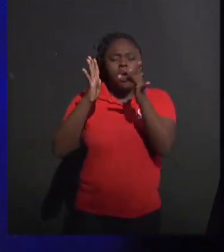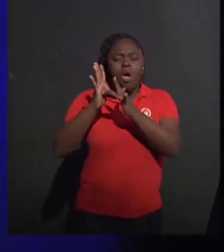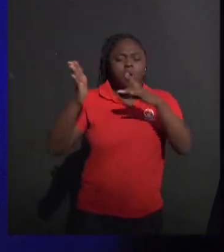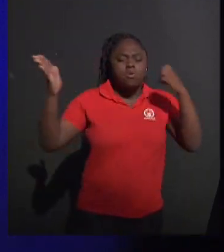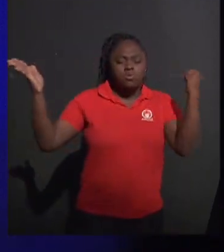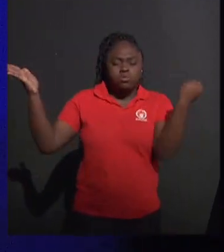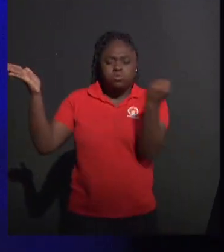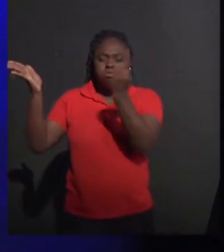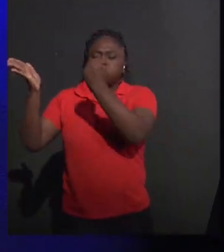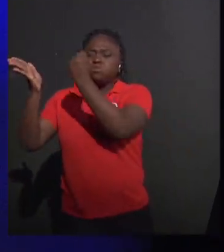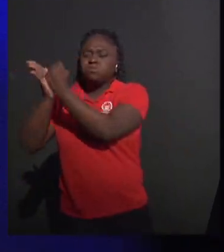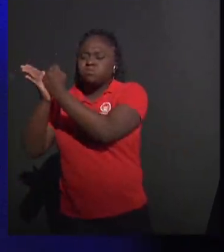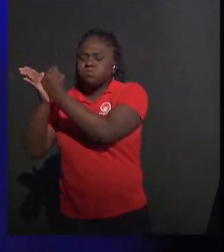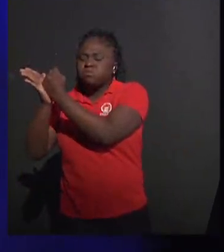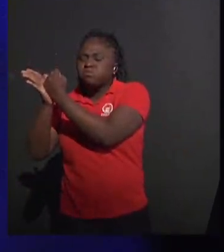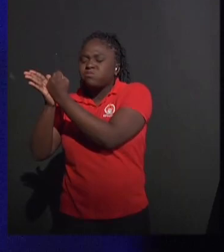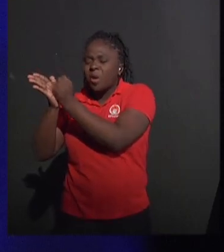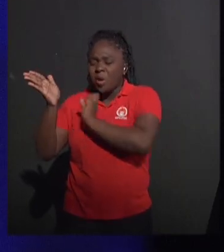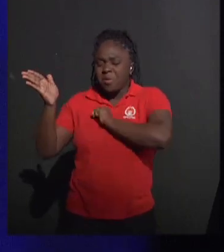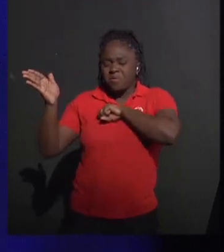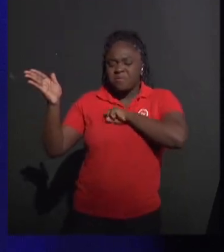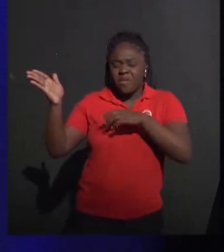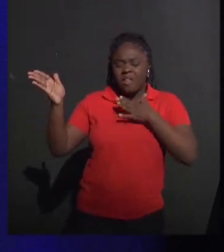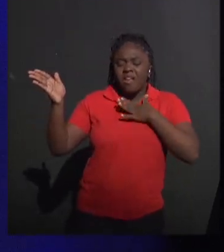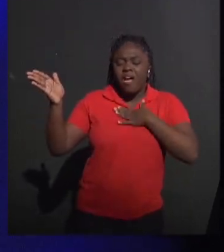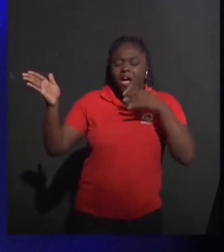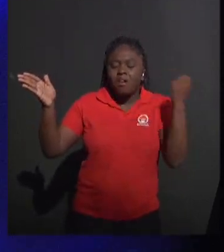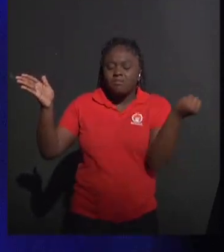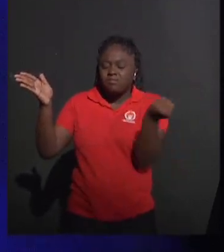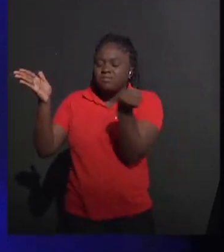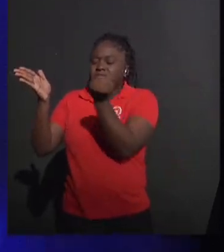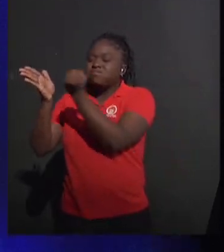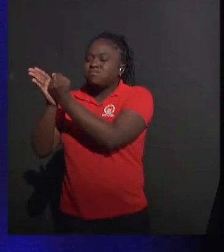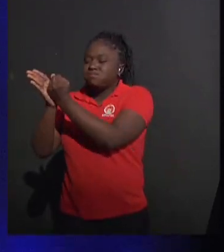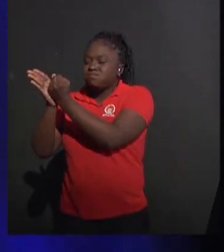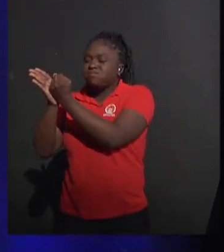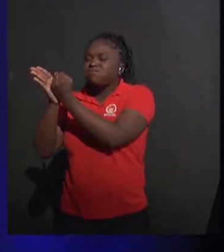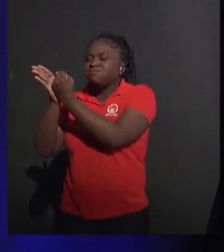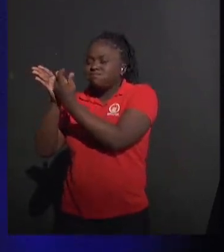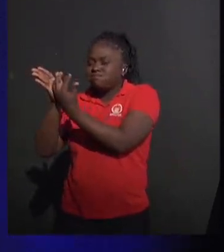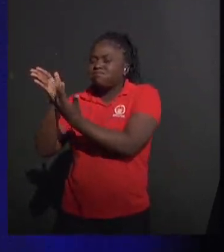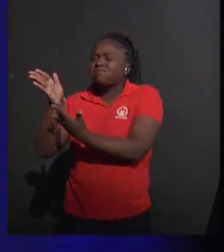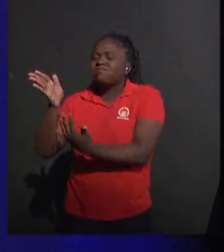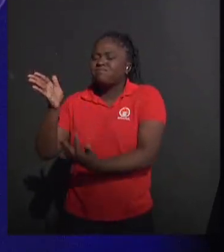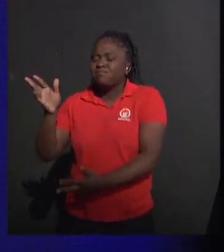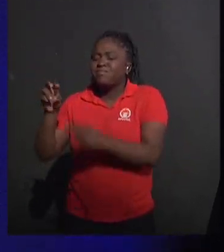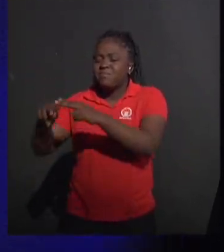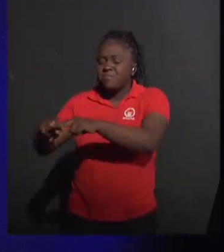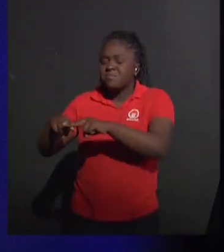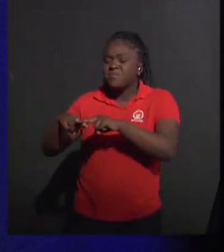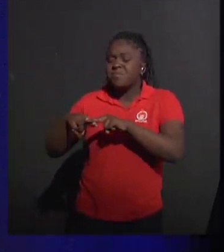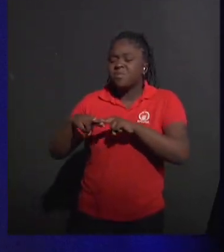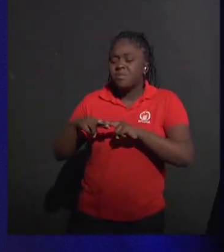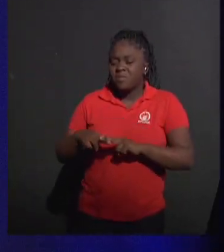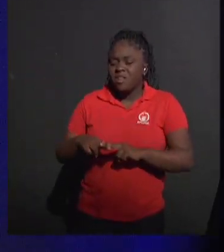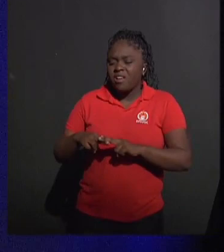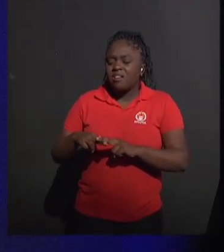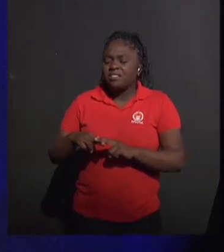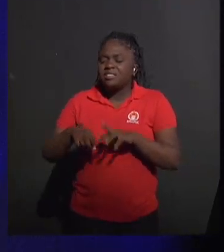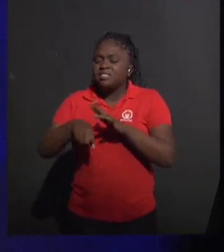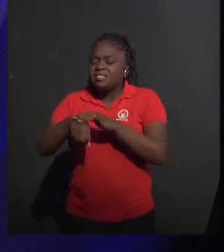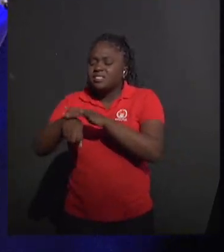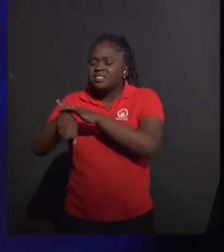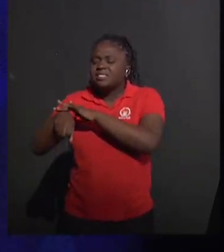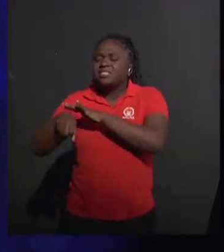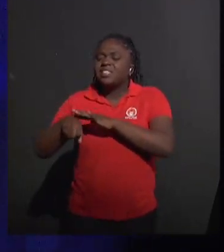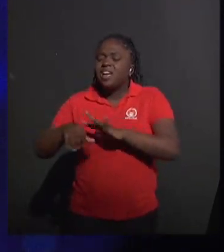que devia cair sobre nós, caiu sobre ele. Para que através das chagas dele, através das